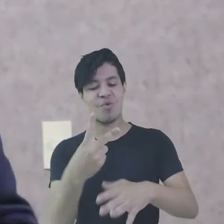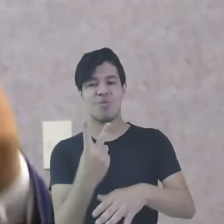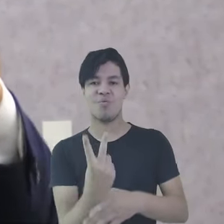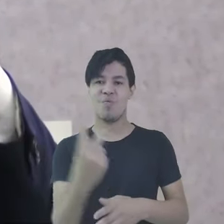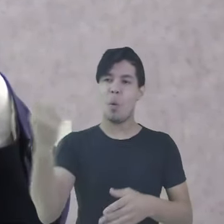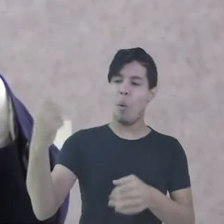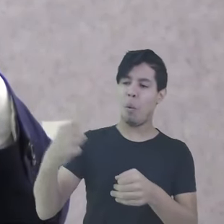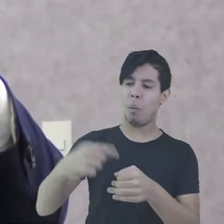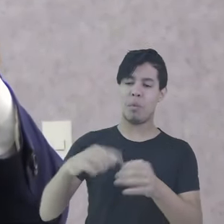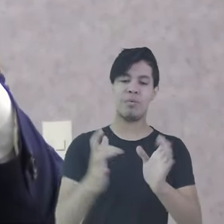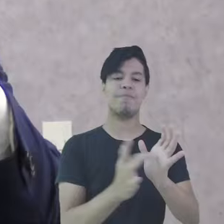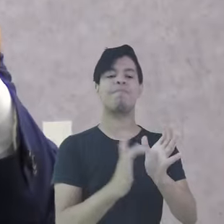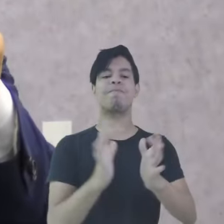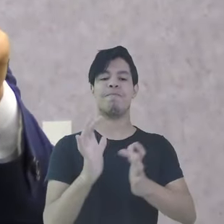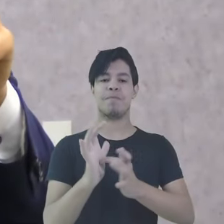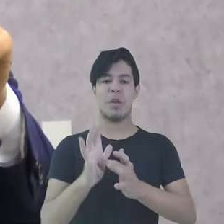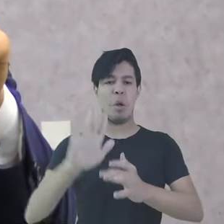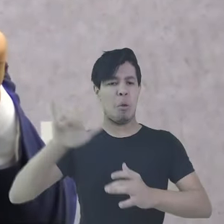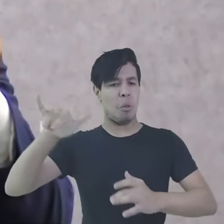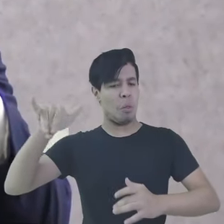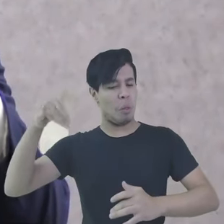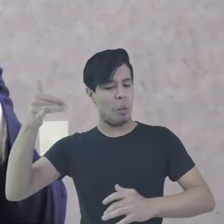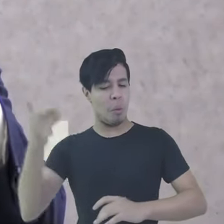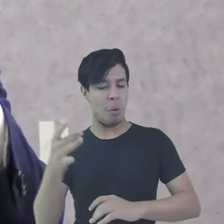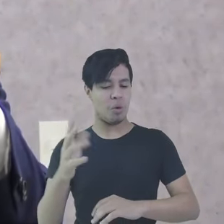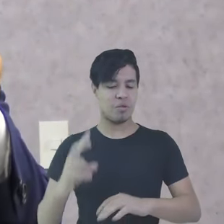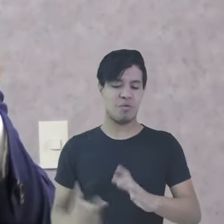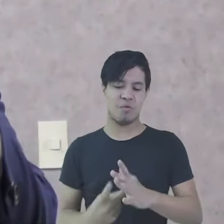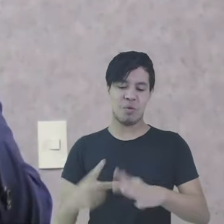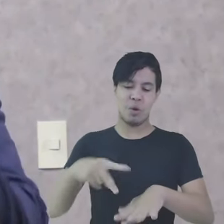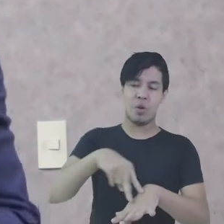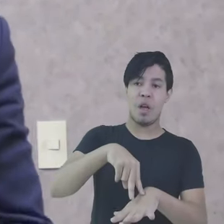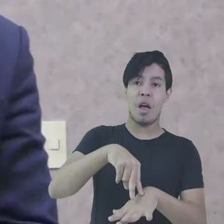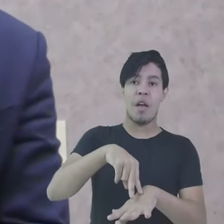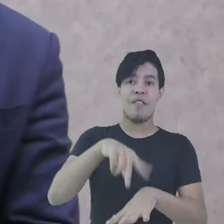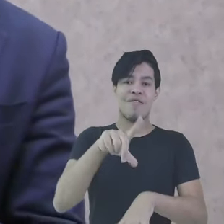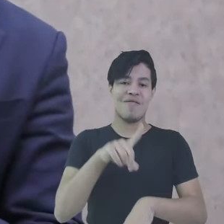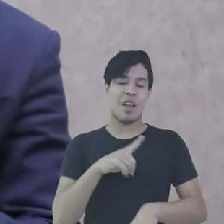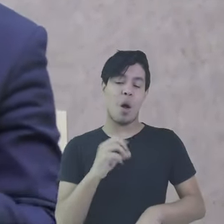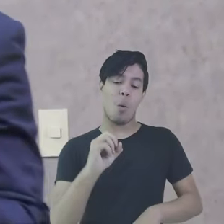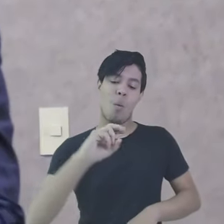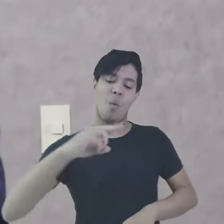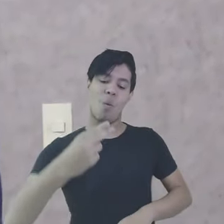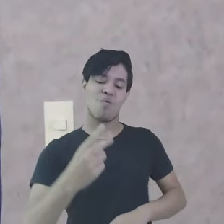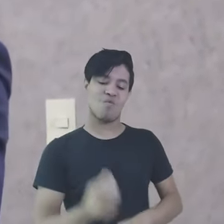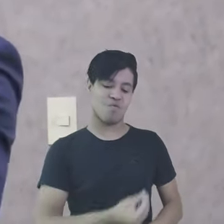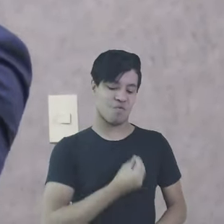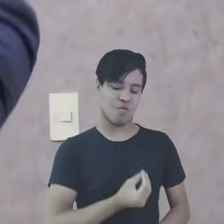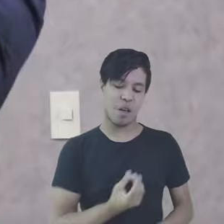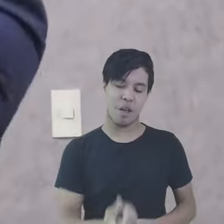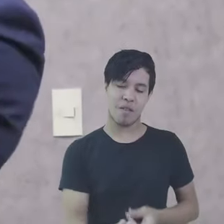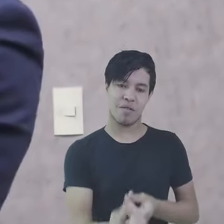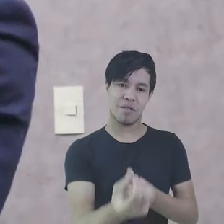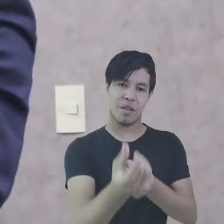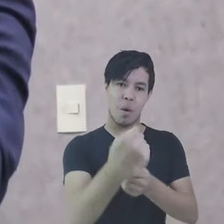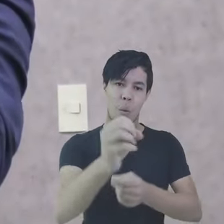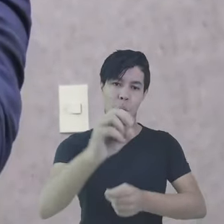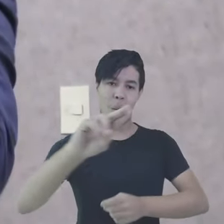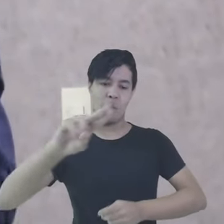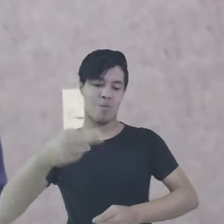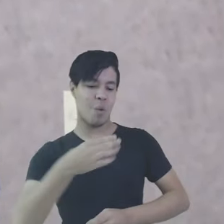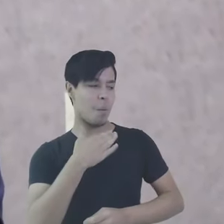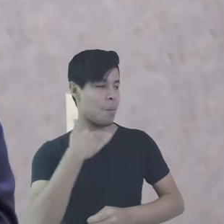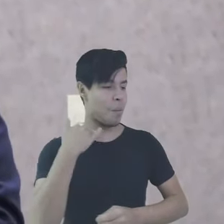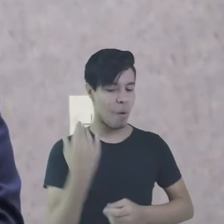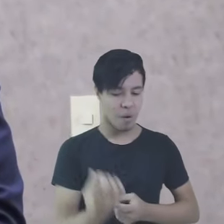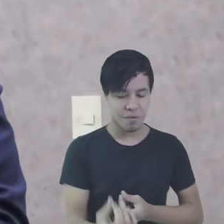vez, depois, quando ele ressuscita, ou para a vida eterna, ou para a morte eterna, apenas duas vezes. Eles não vão morrer para ressuscitar depois do milênio.